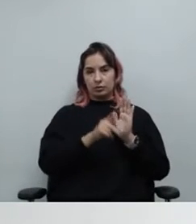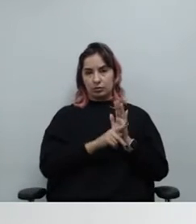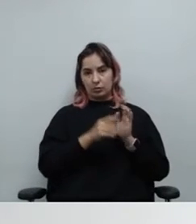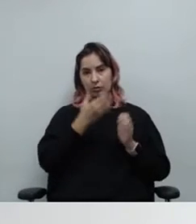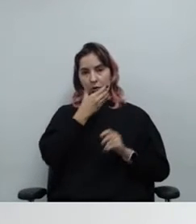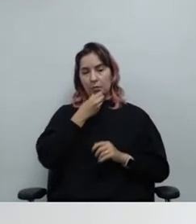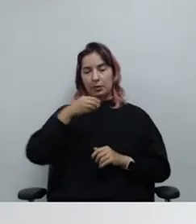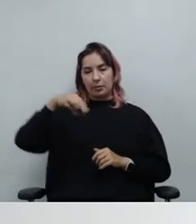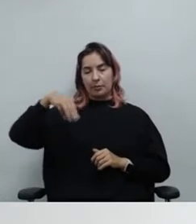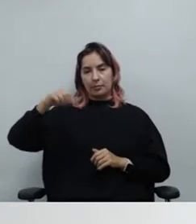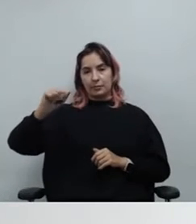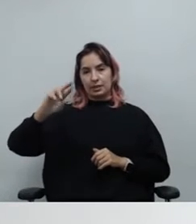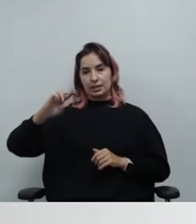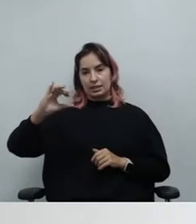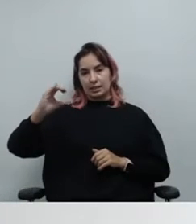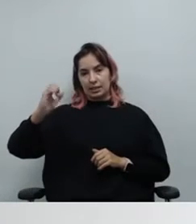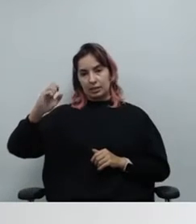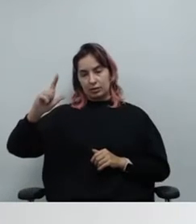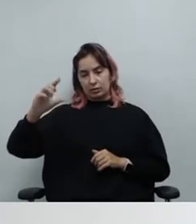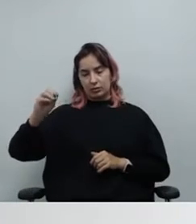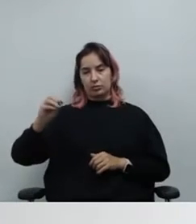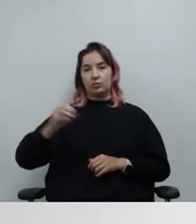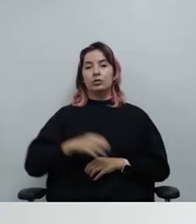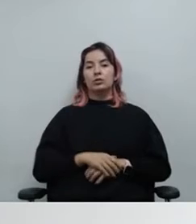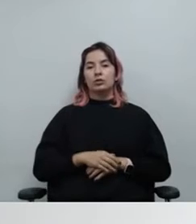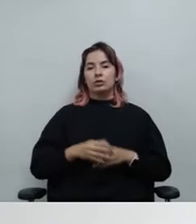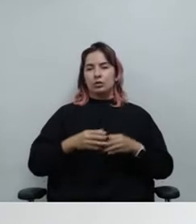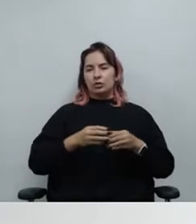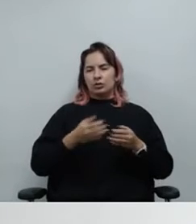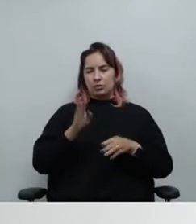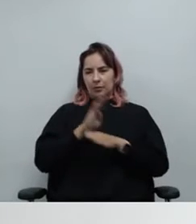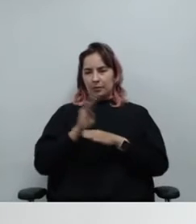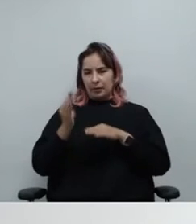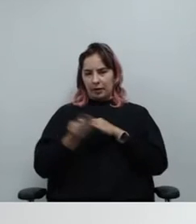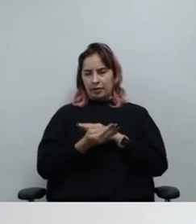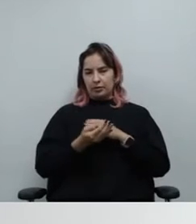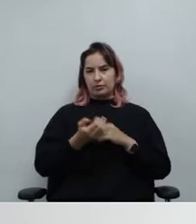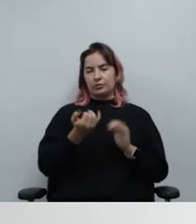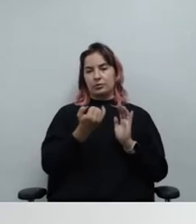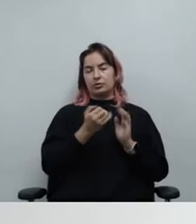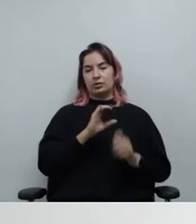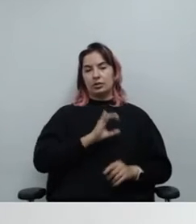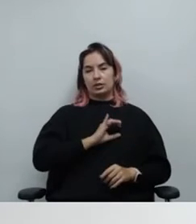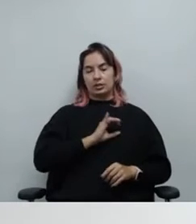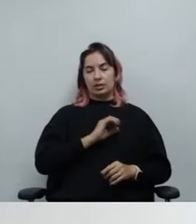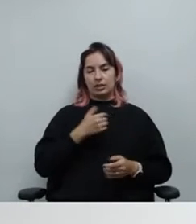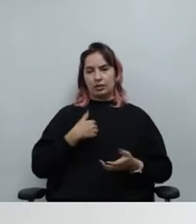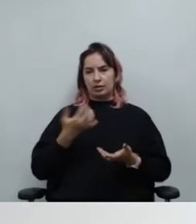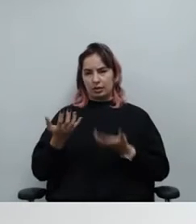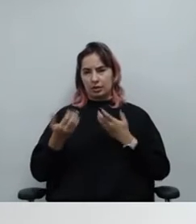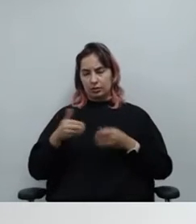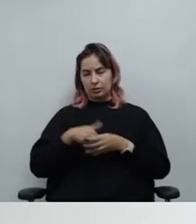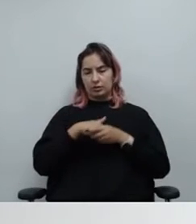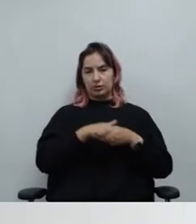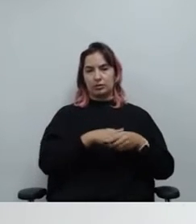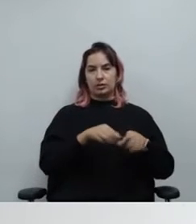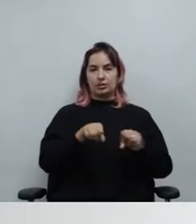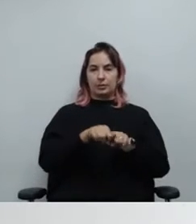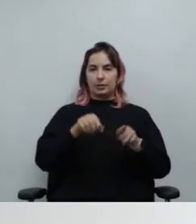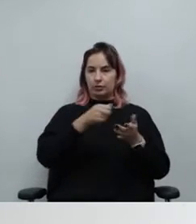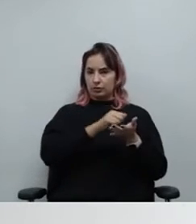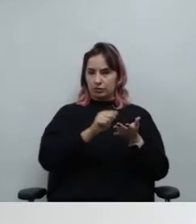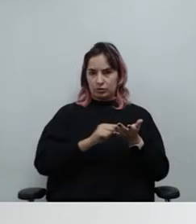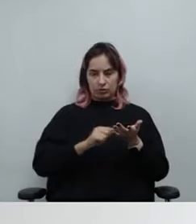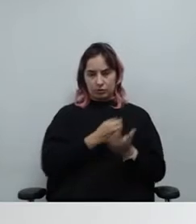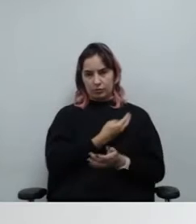Marcelo Bonilha Campos, da unidade Itaquera. Eu não posso deixar aqui, Marcelo, ao saudá-lo, fazer um registro público,